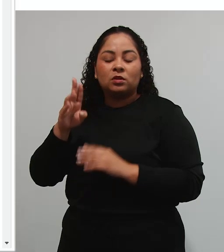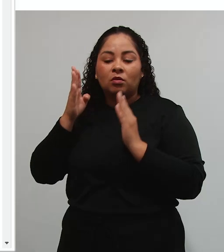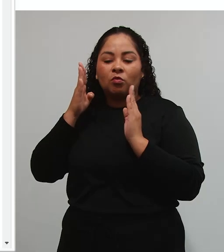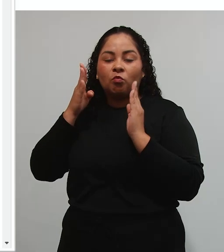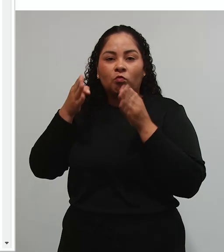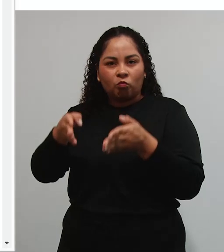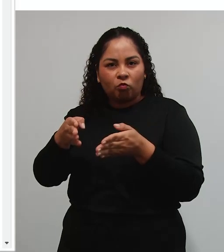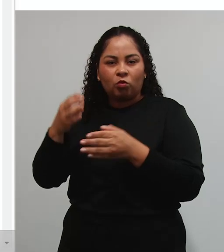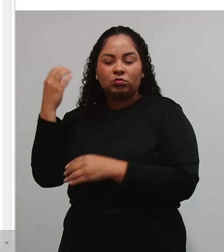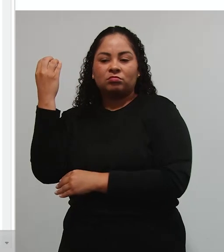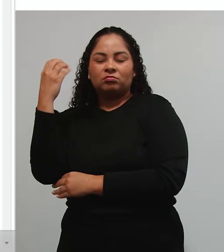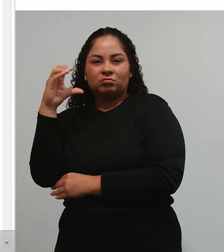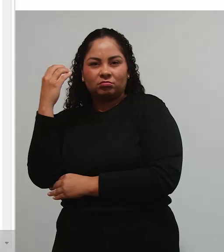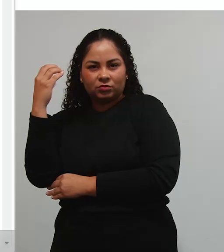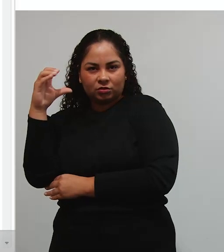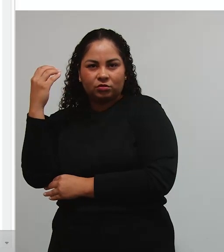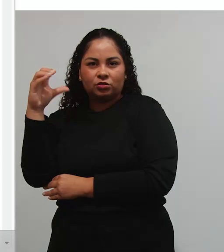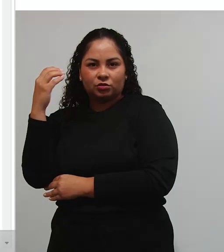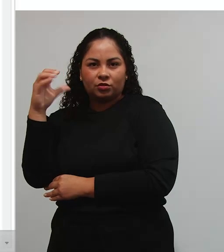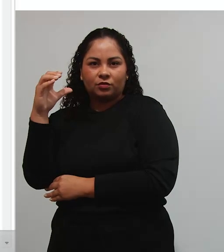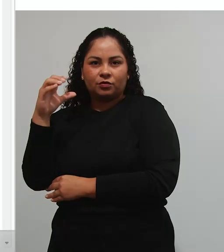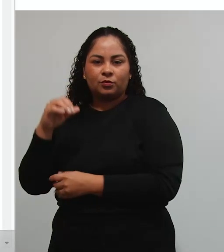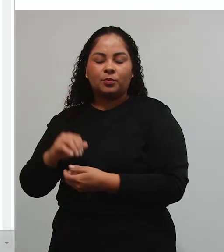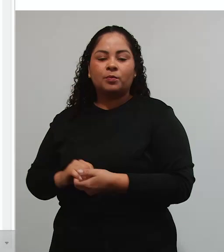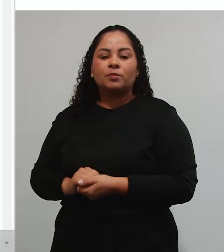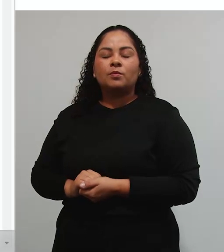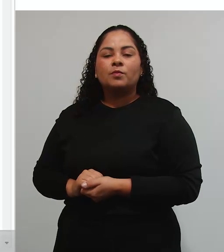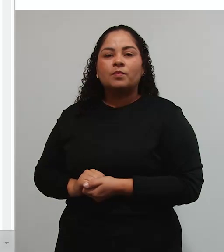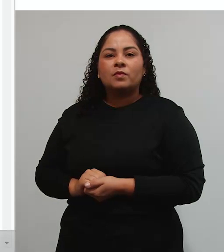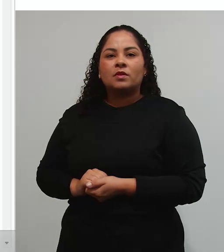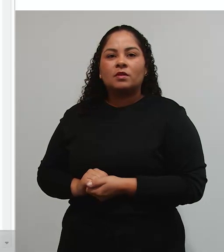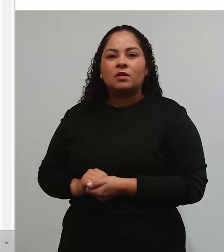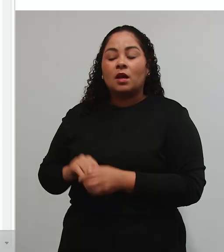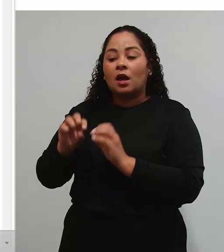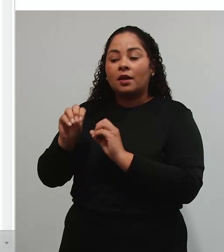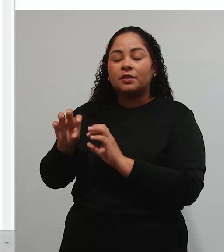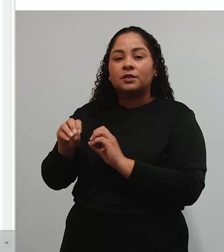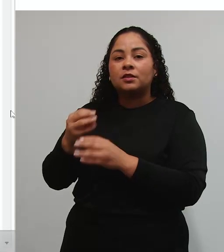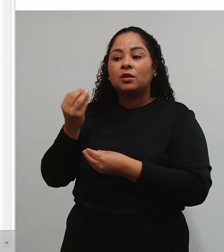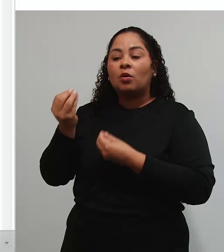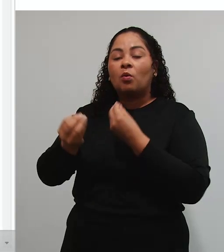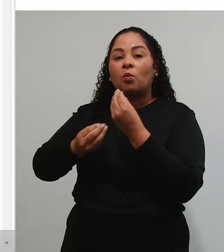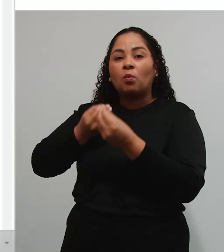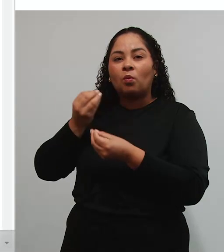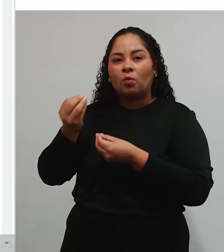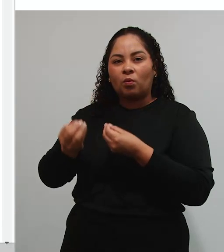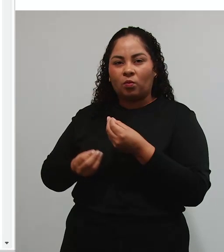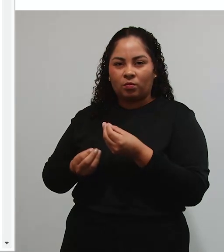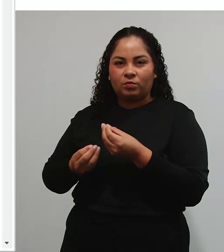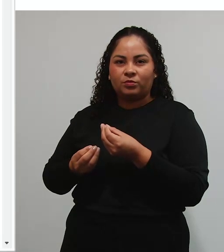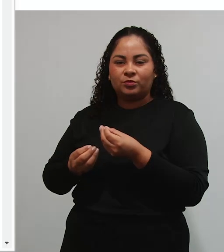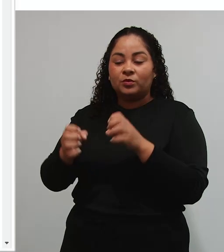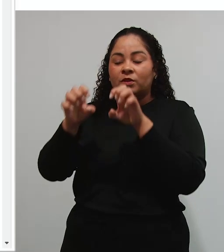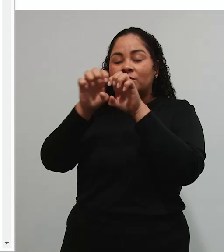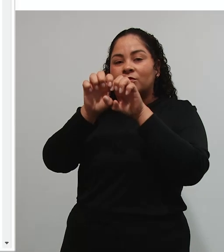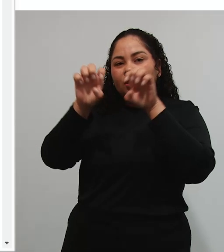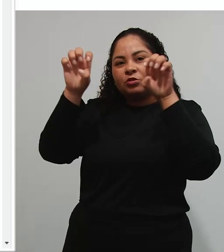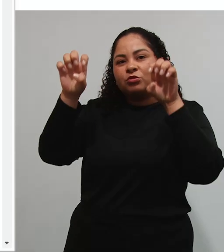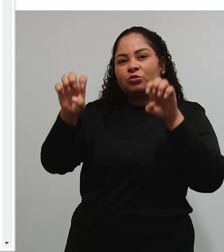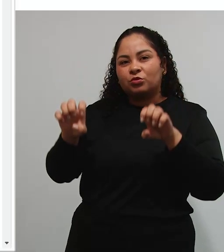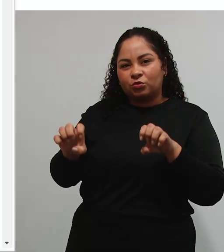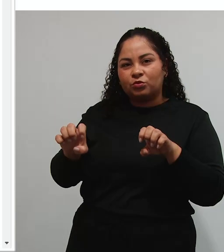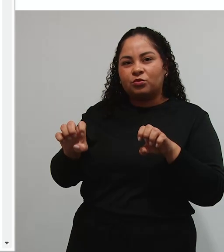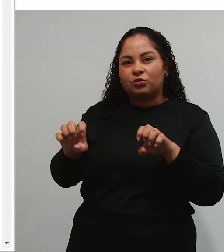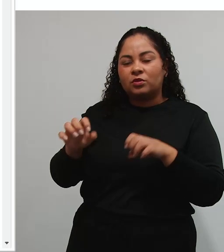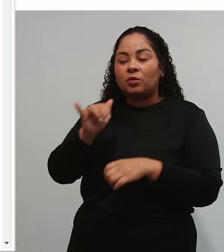normatização, tá? Qual a fonte aqui para eu saber como estruturar as etapas de uma pesquisa,